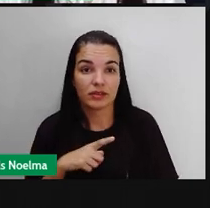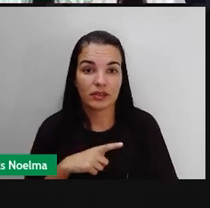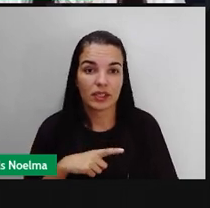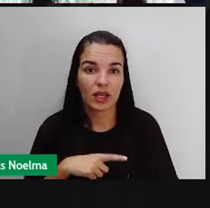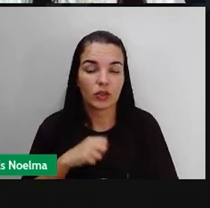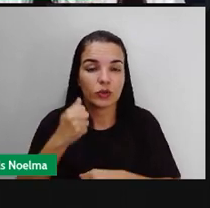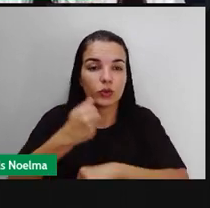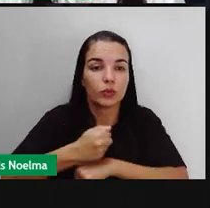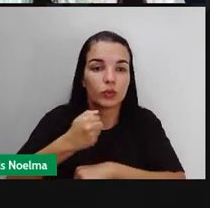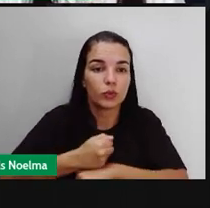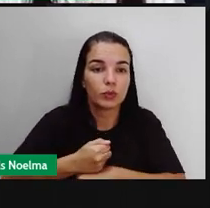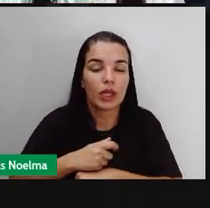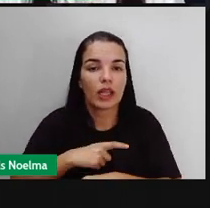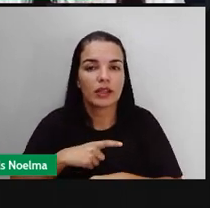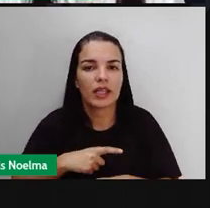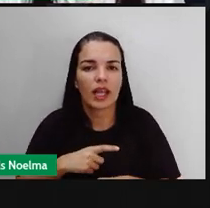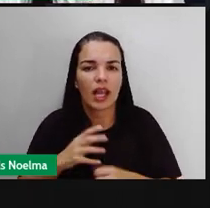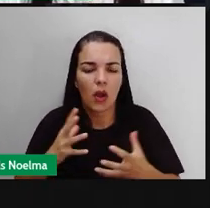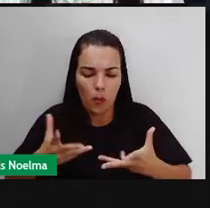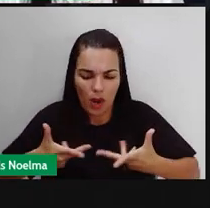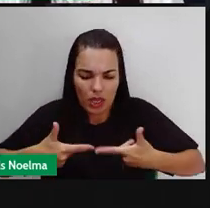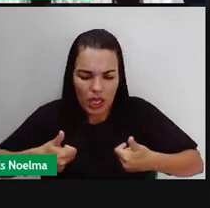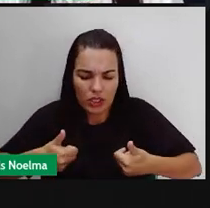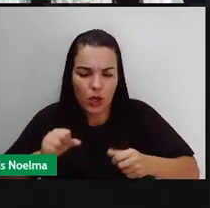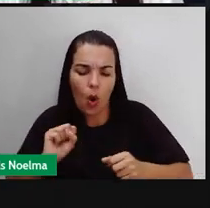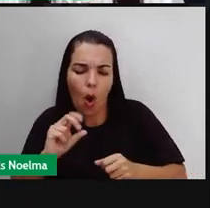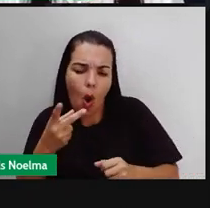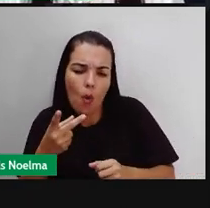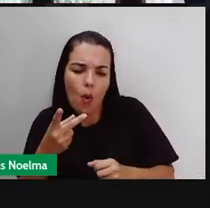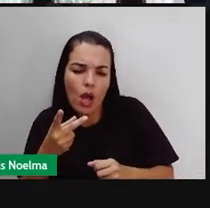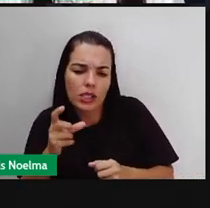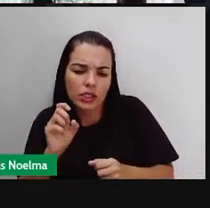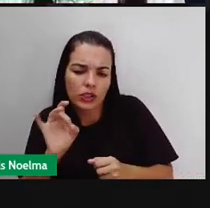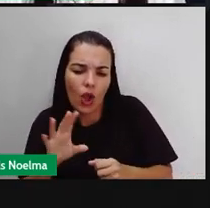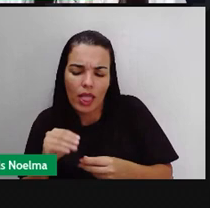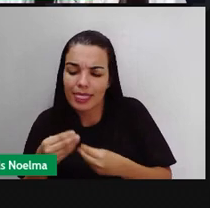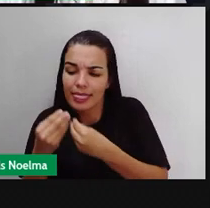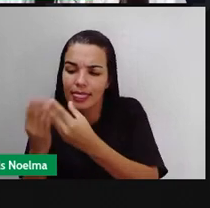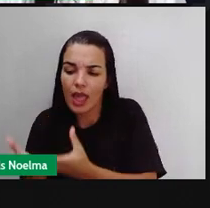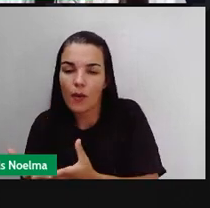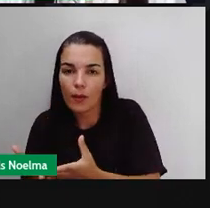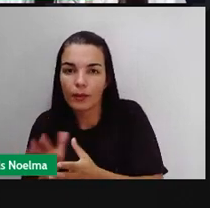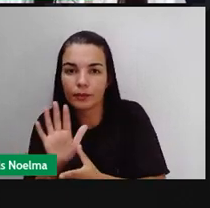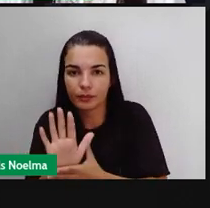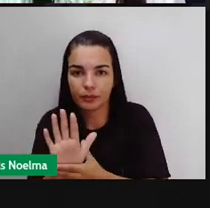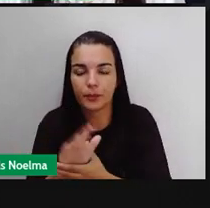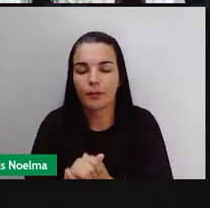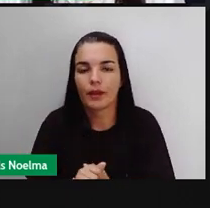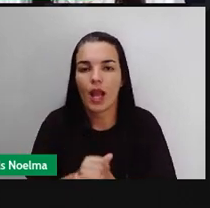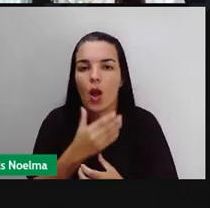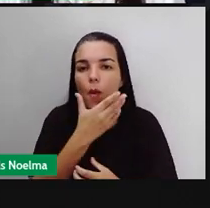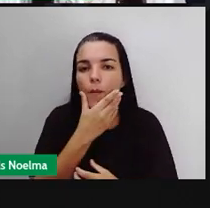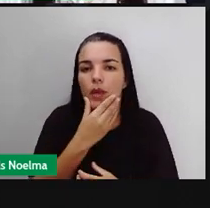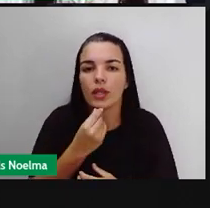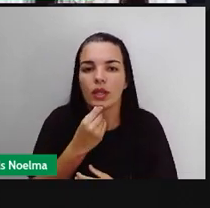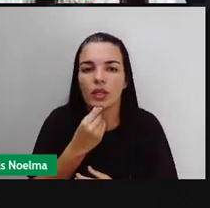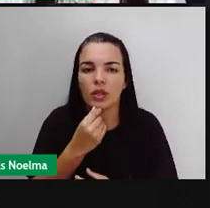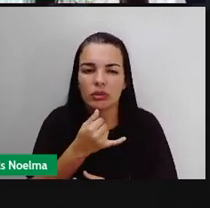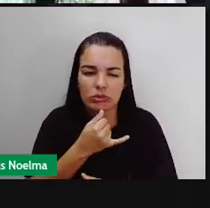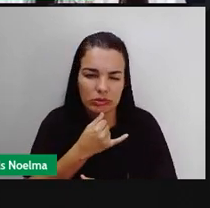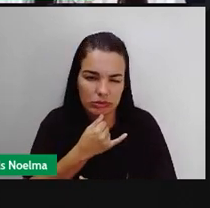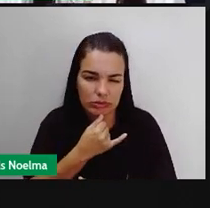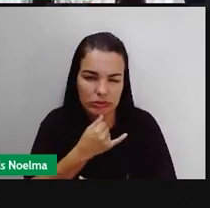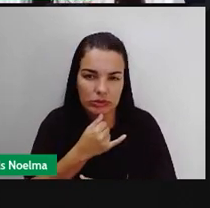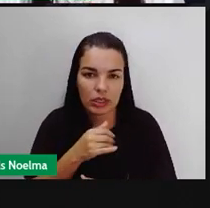será que eles receberam qualidade ou eles foram qualificados? Observe. Garoto infeliz.